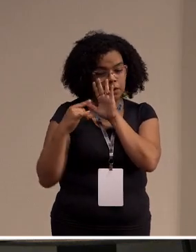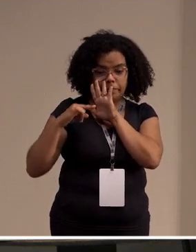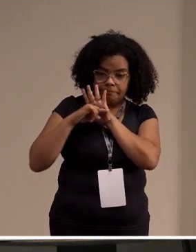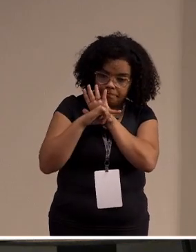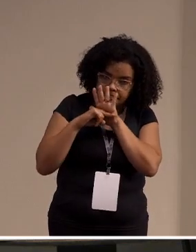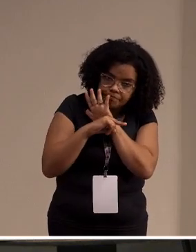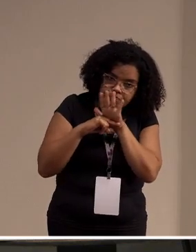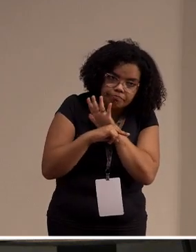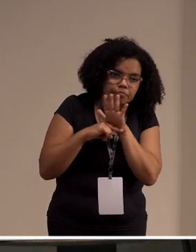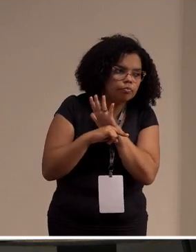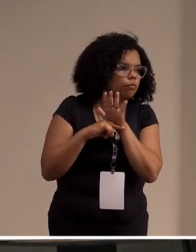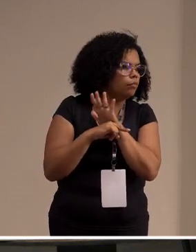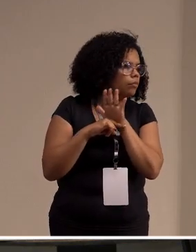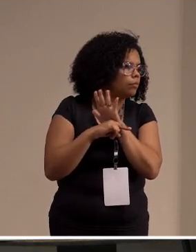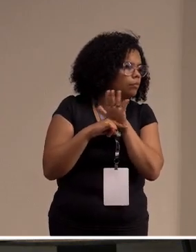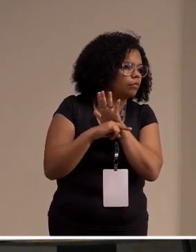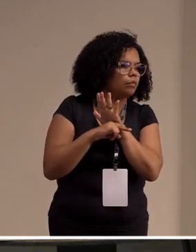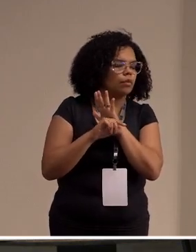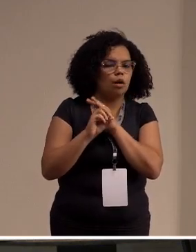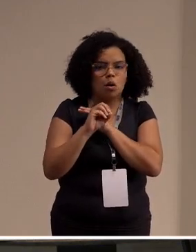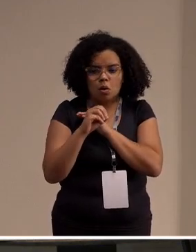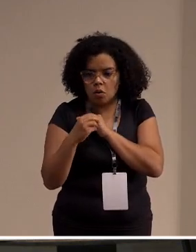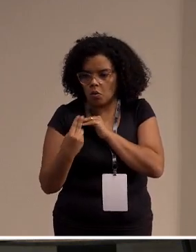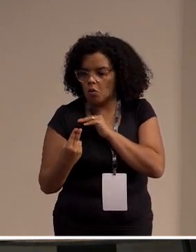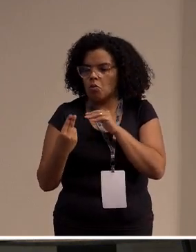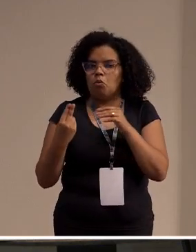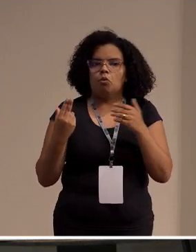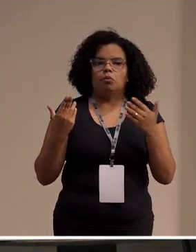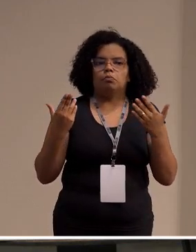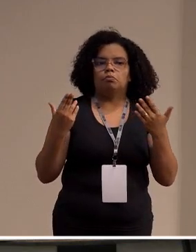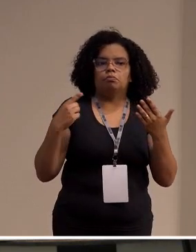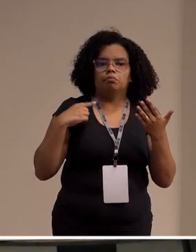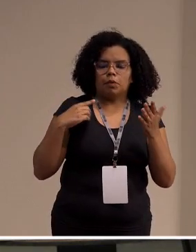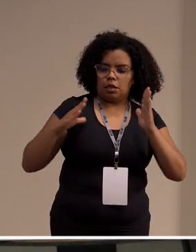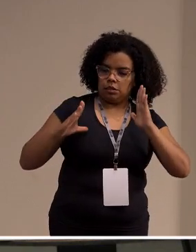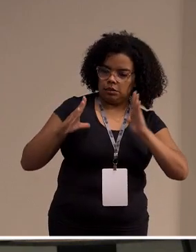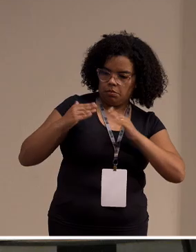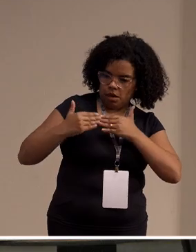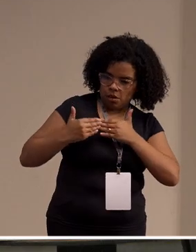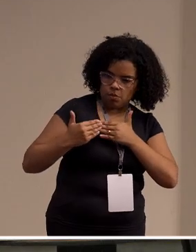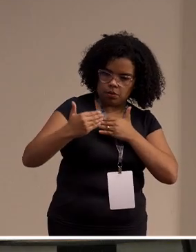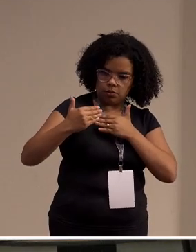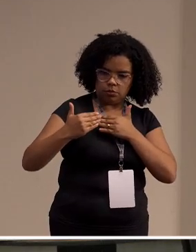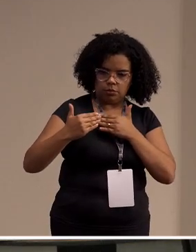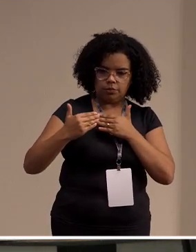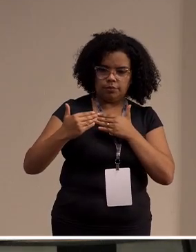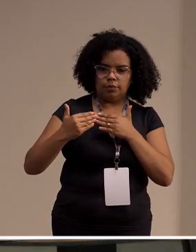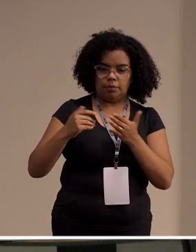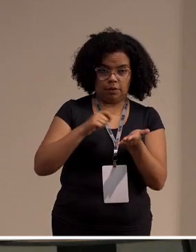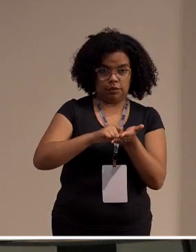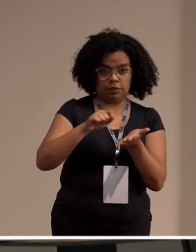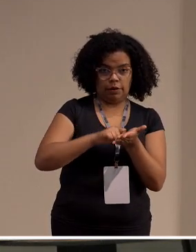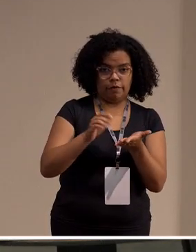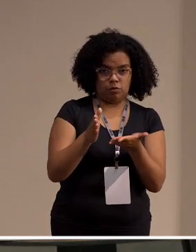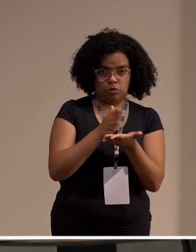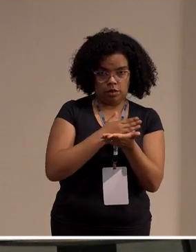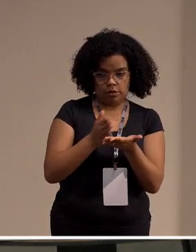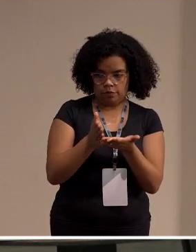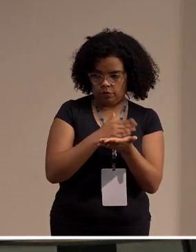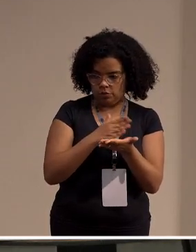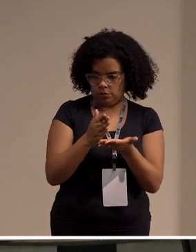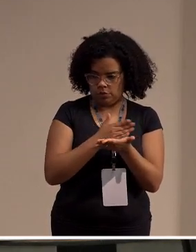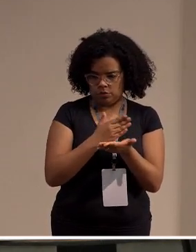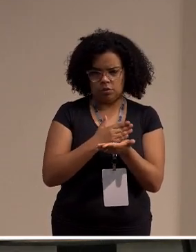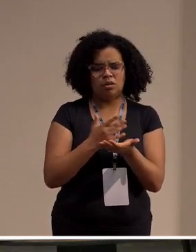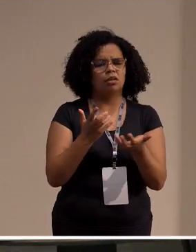pesquisam ou ficcionalizam ou partem desse período para escrever seus livros. Queria